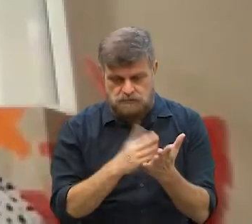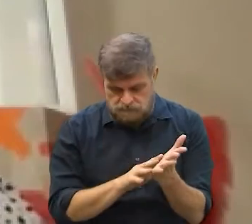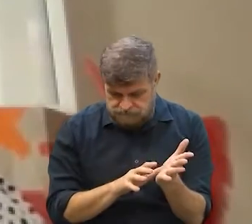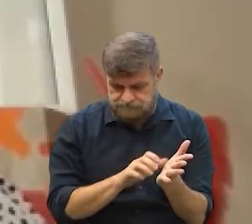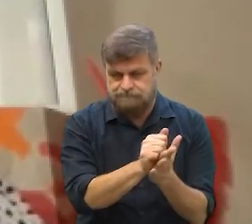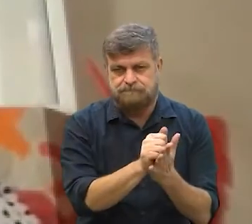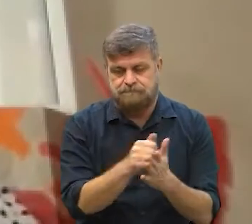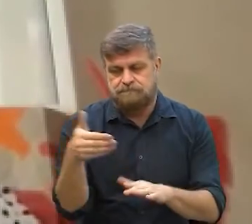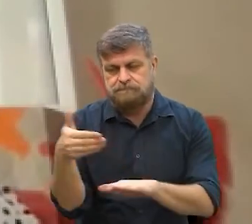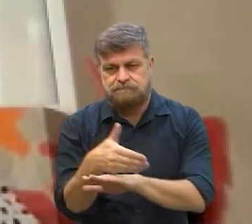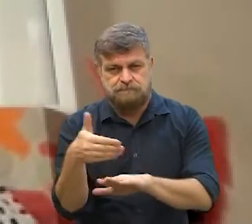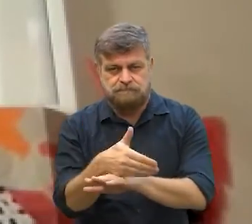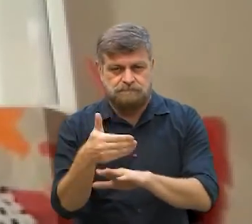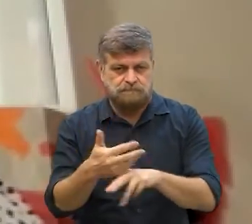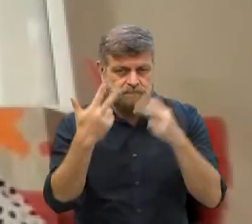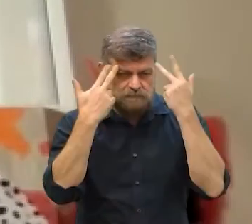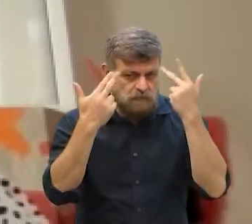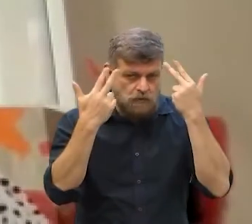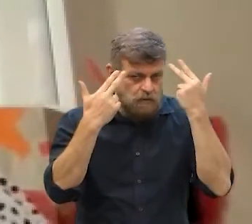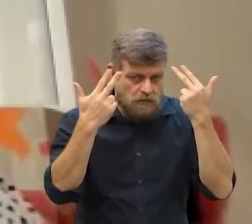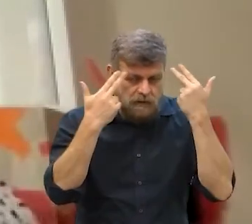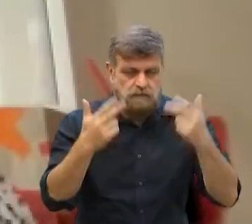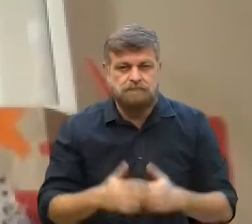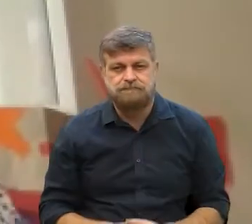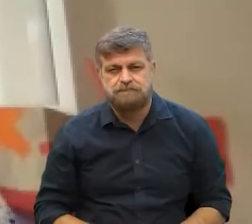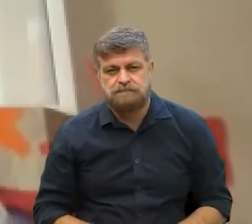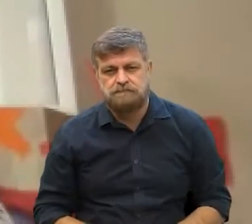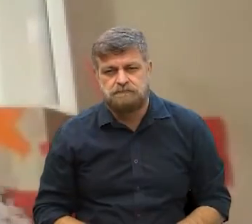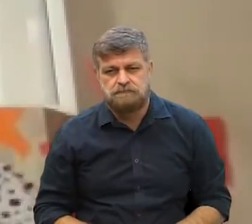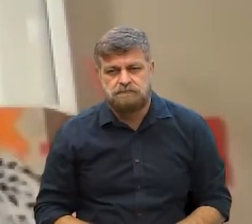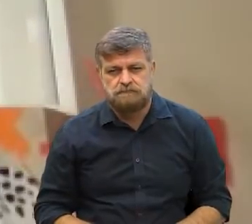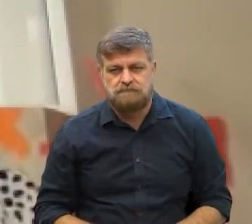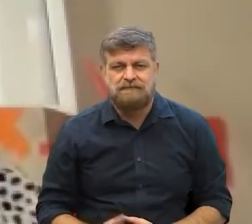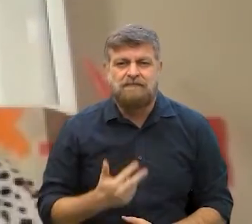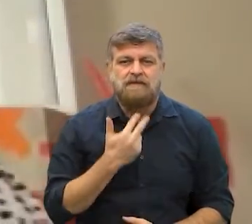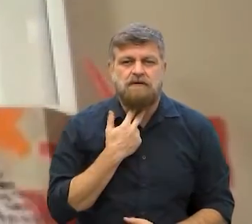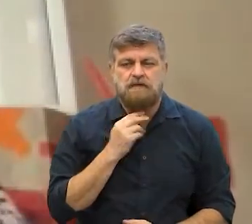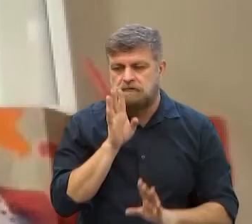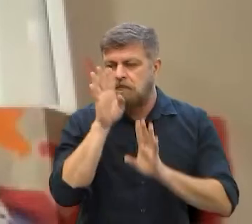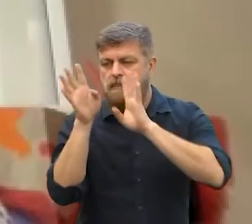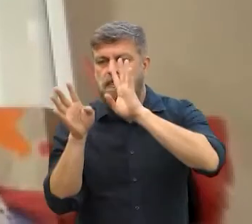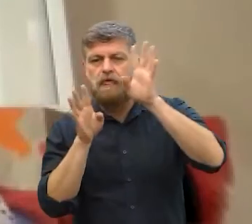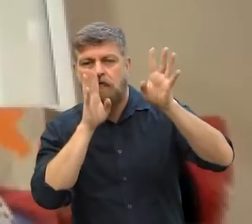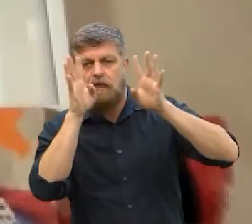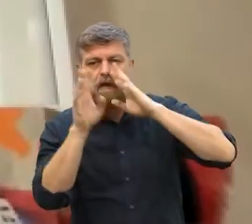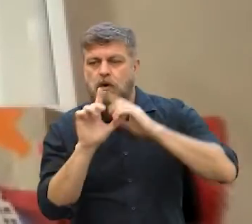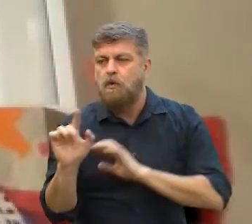matriculadas nas escolas comuns de ensino regular. Então, a gente não pode dizer